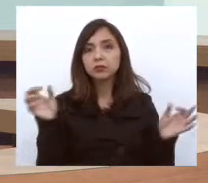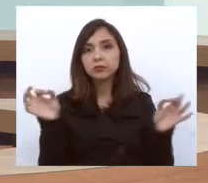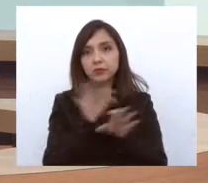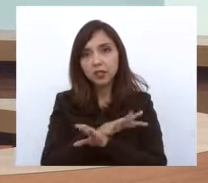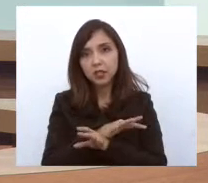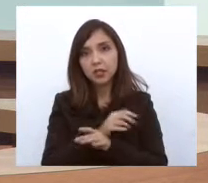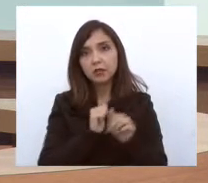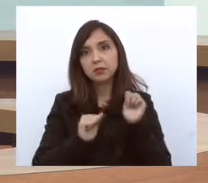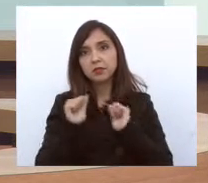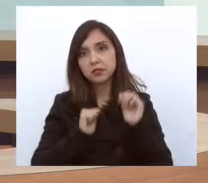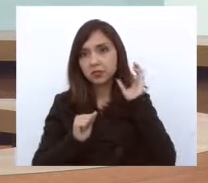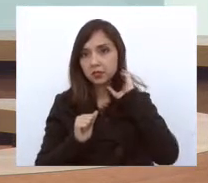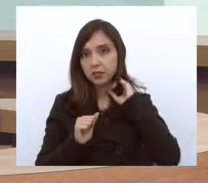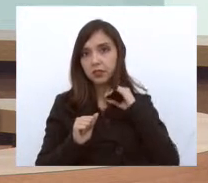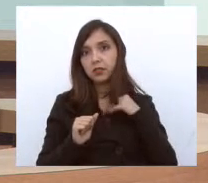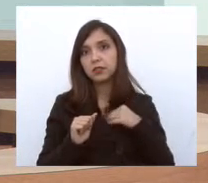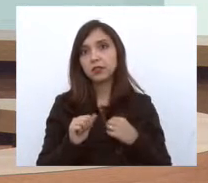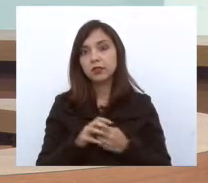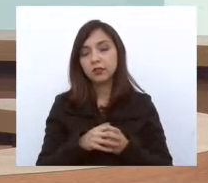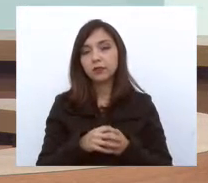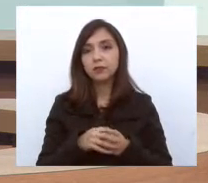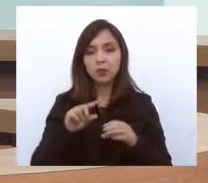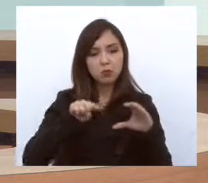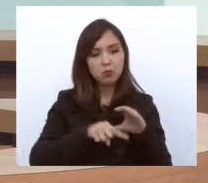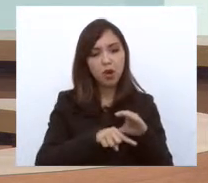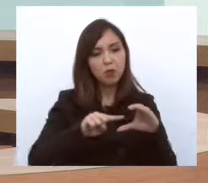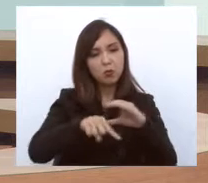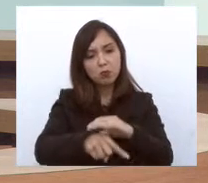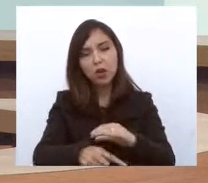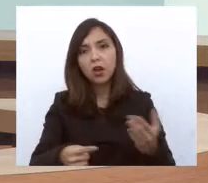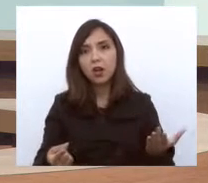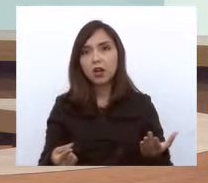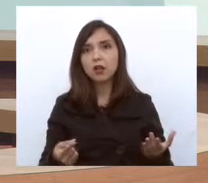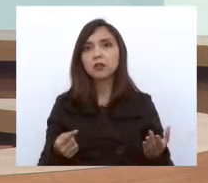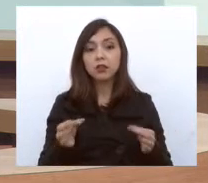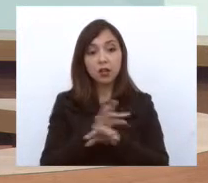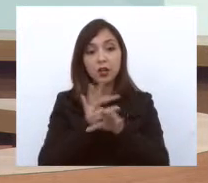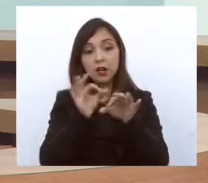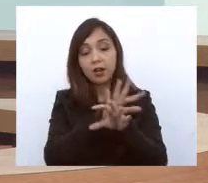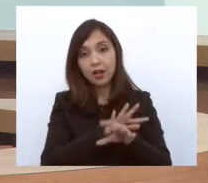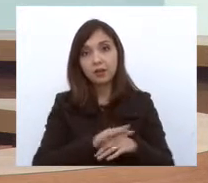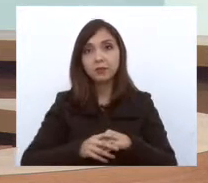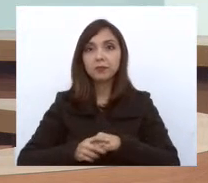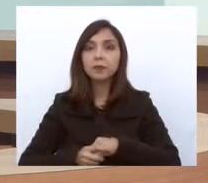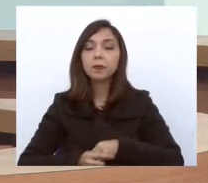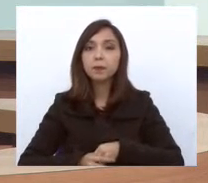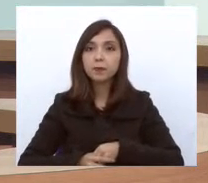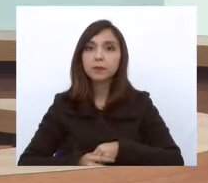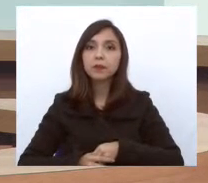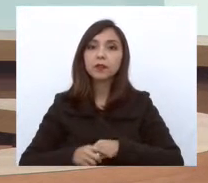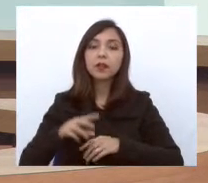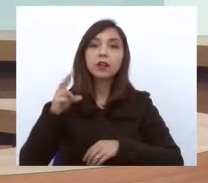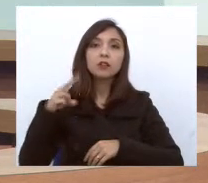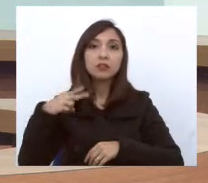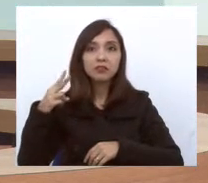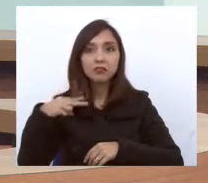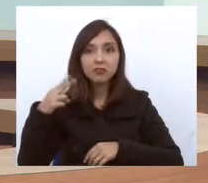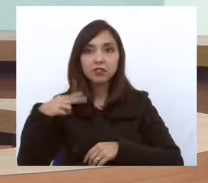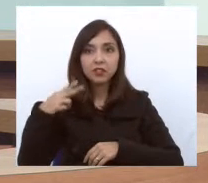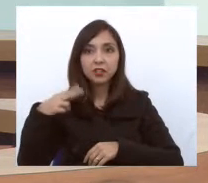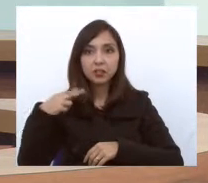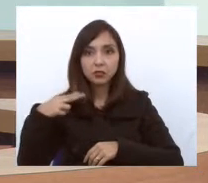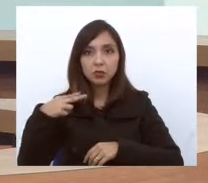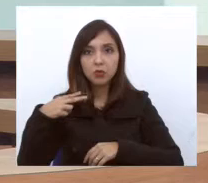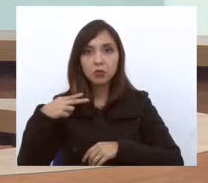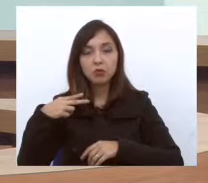os anseios. O que tem mais nessa cidade são buracos, são mais buracos, são obras inacabadas. Agora, não deixar o vereador